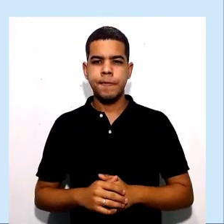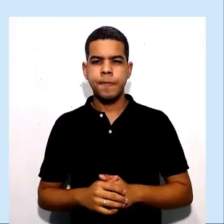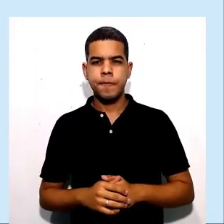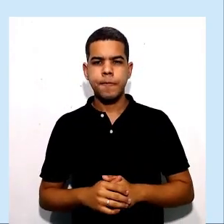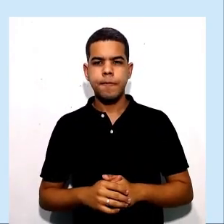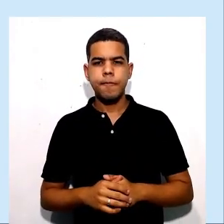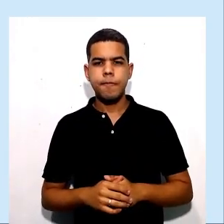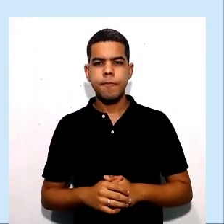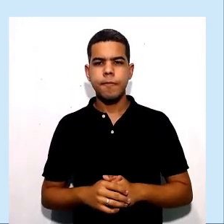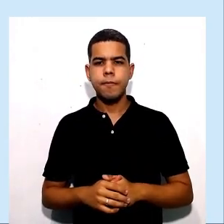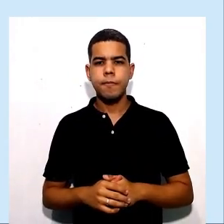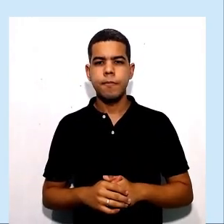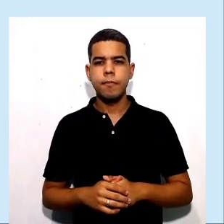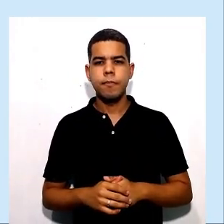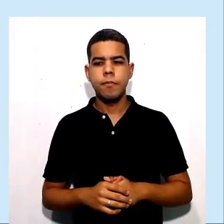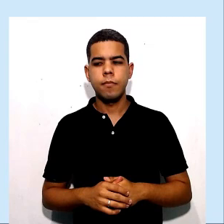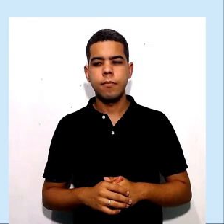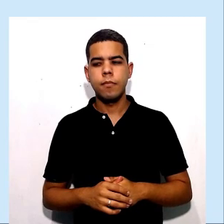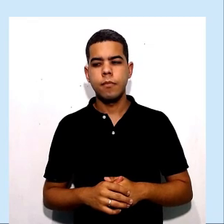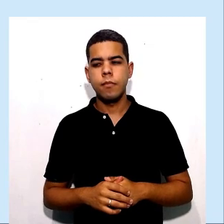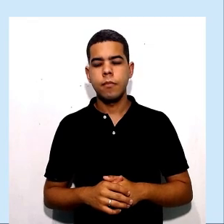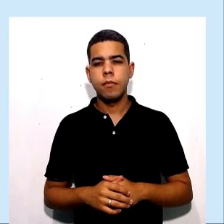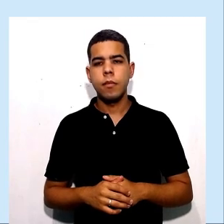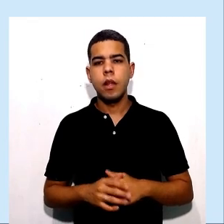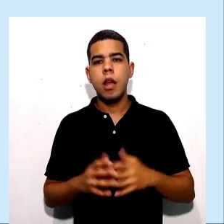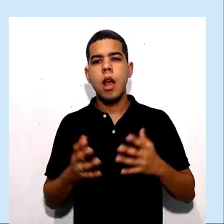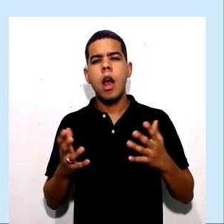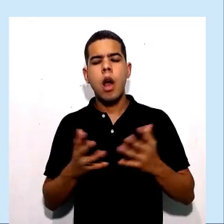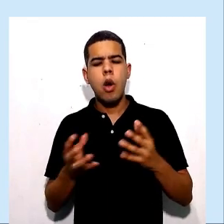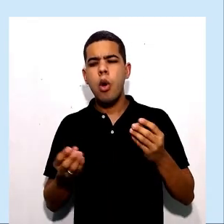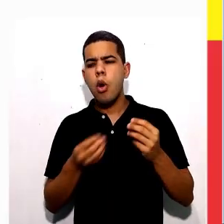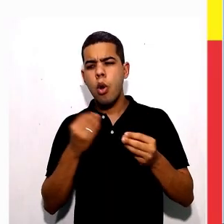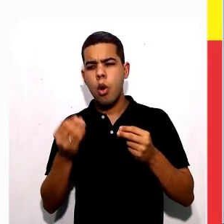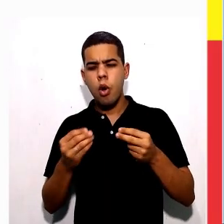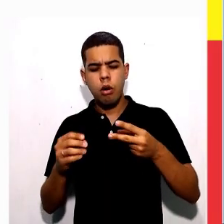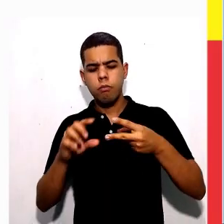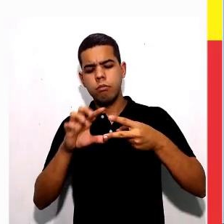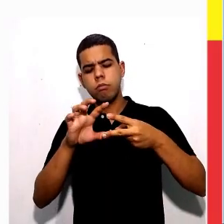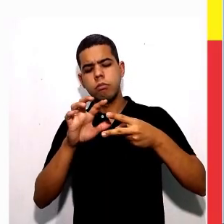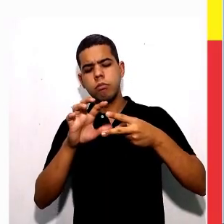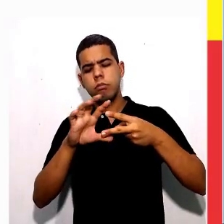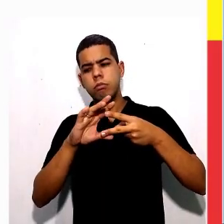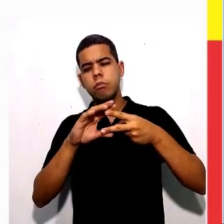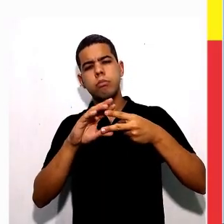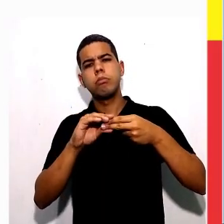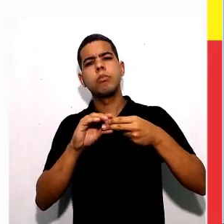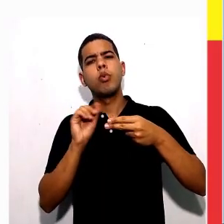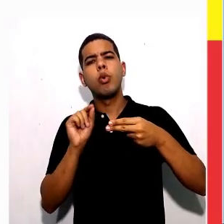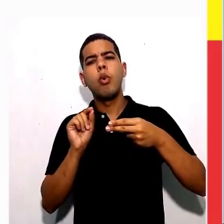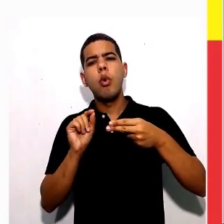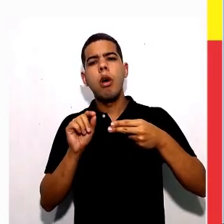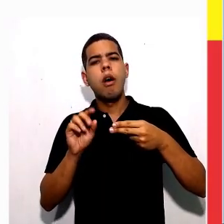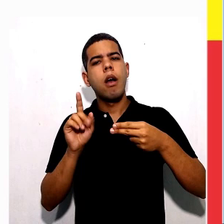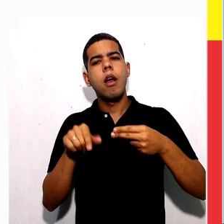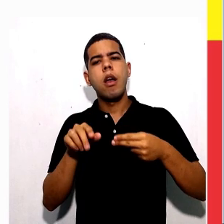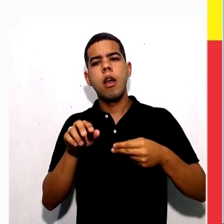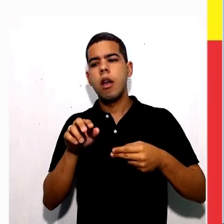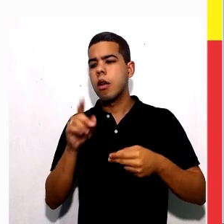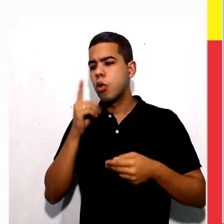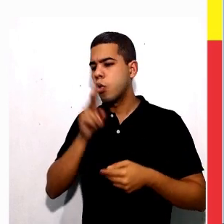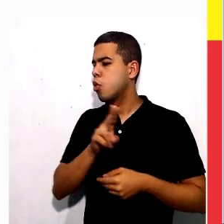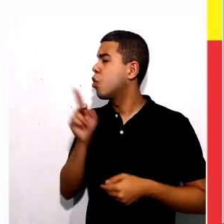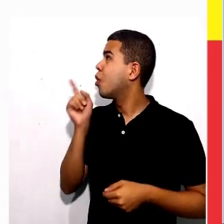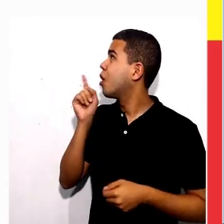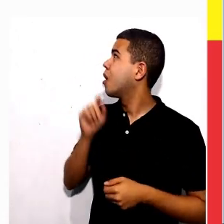anterior. Vamos entender agora a recursividade. Quer dizer o quê? É a propriedade daquilo que se